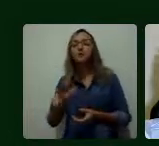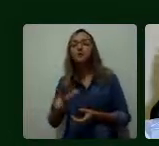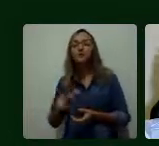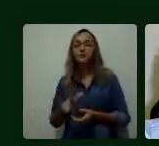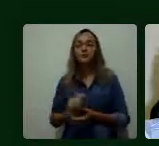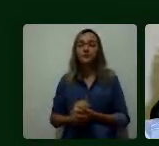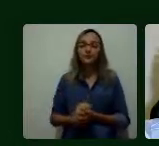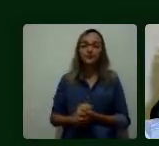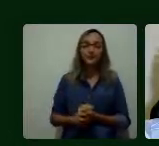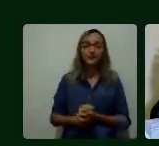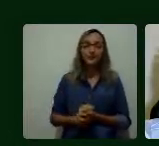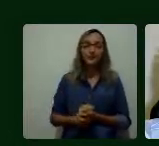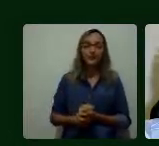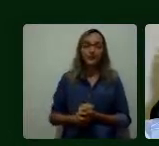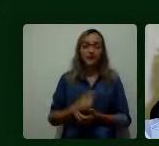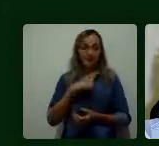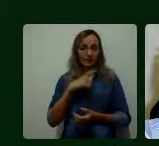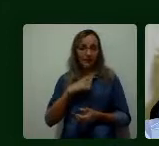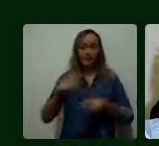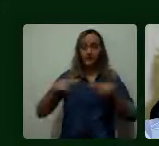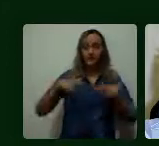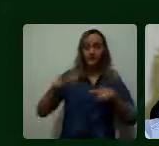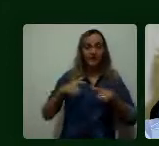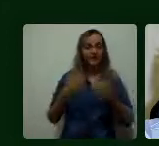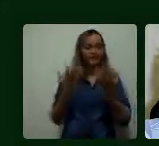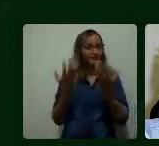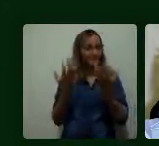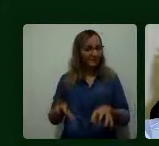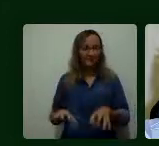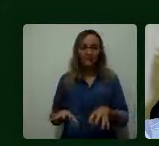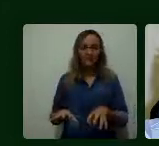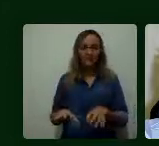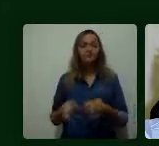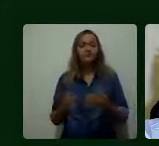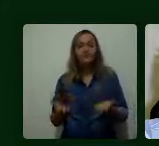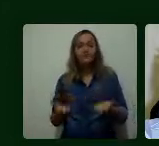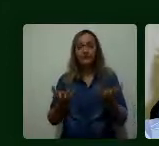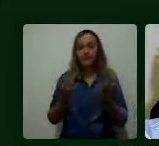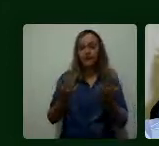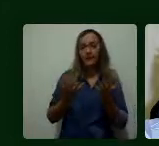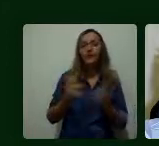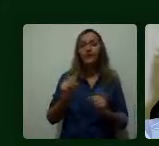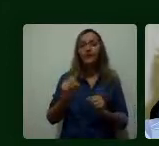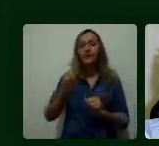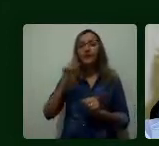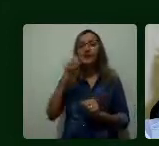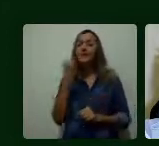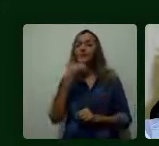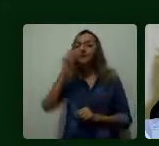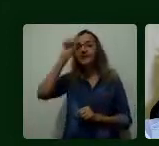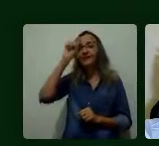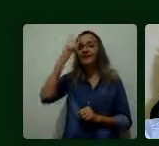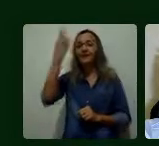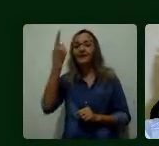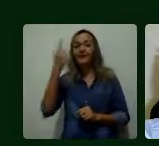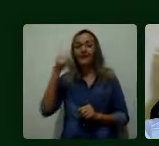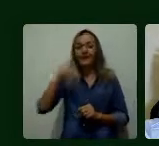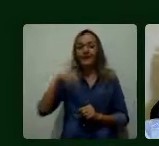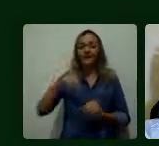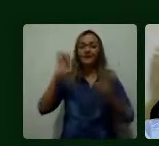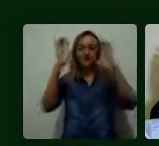maratona. Então, não tem problema, porque aqui, na verdade, não é uma competição de melhor projeto. É a gente buscar soluções reais para problemas reais.